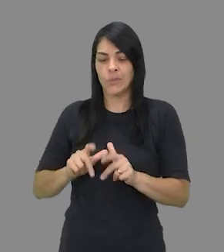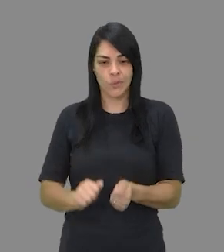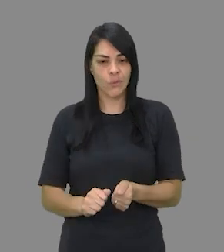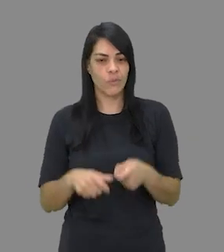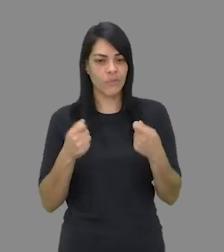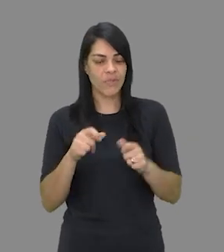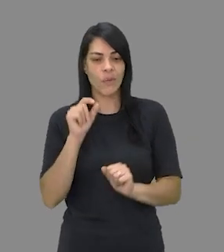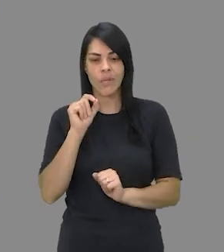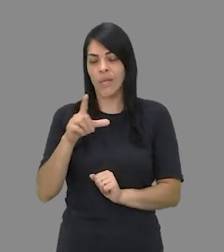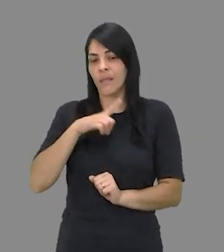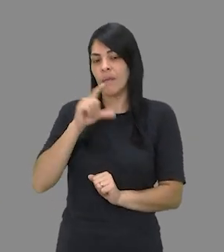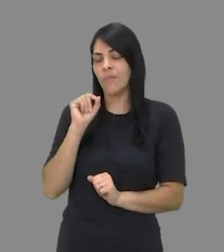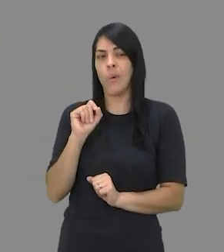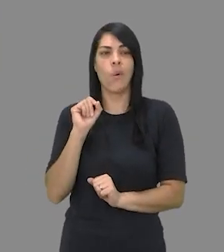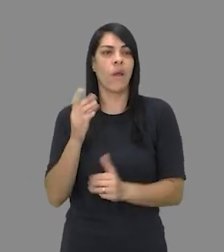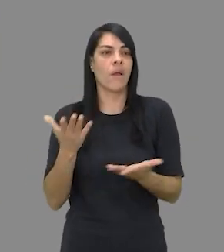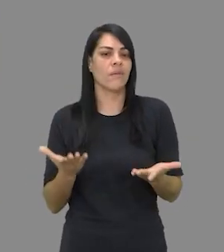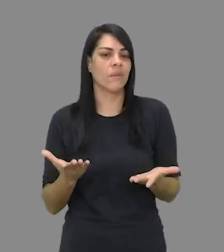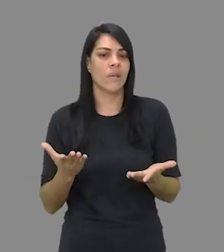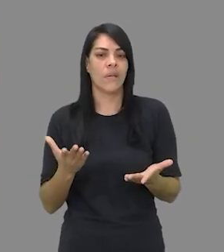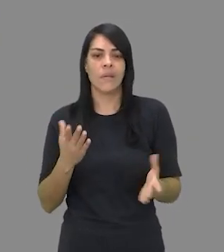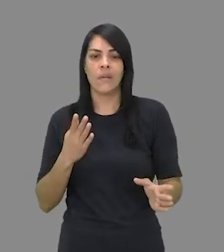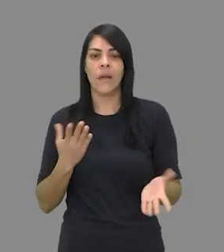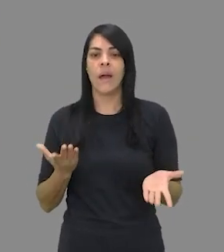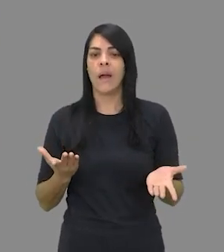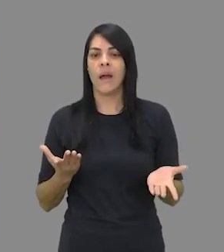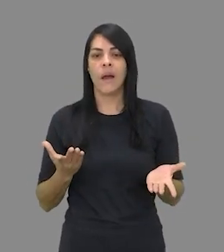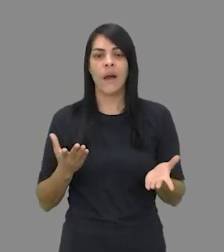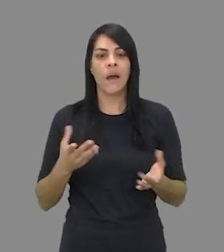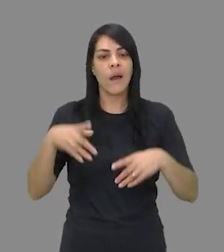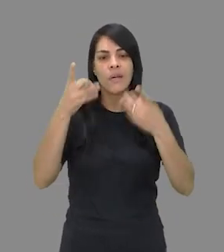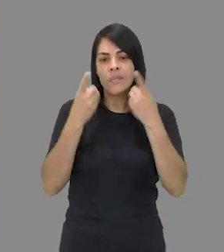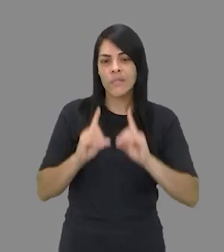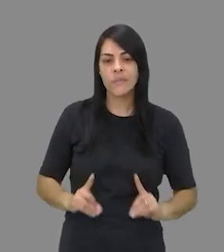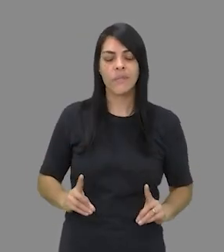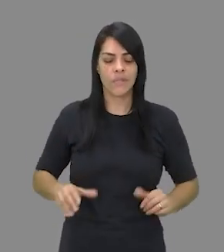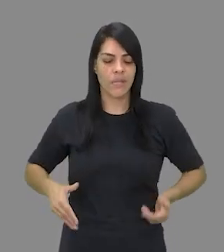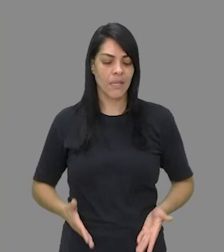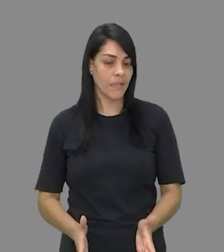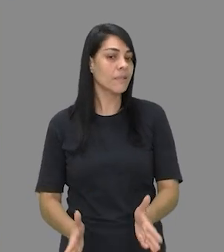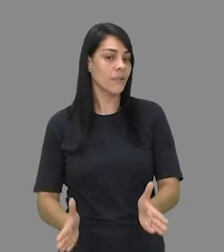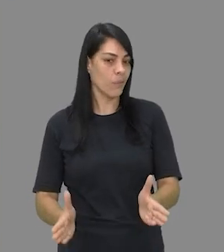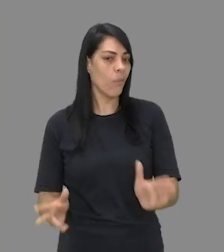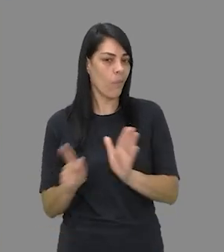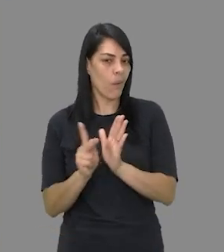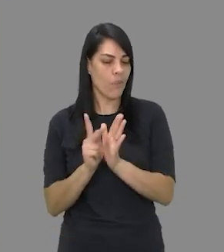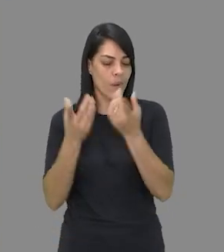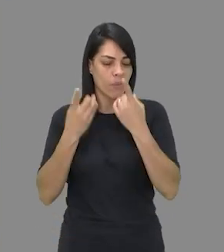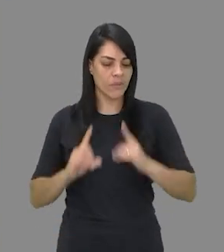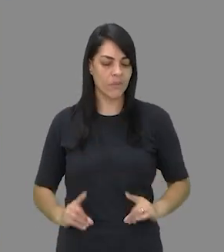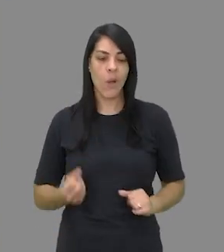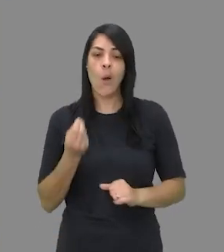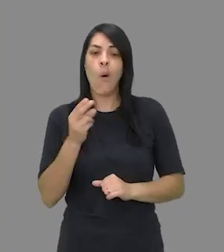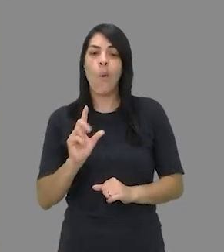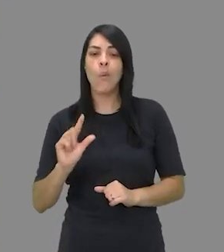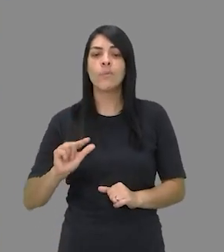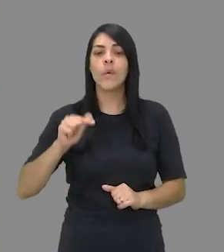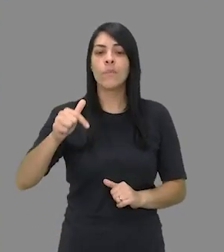ela passou, de repente, a deficiência, o indivíduo nasceu com ela, ou